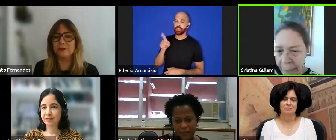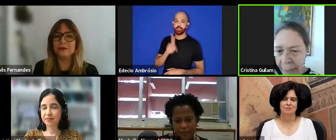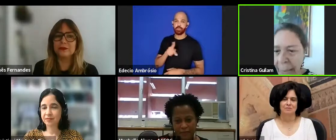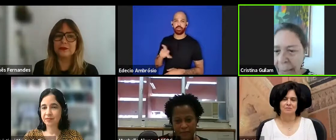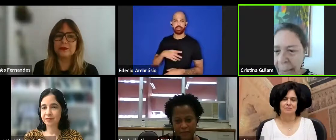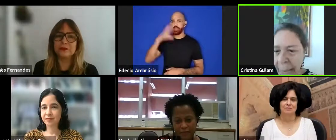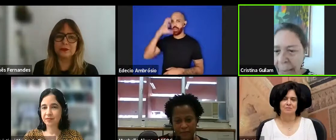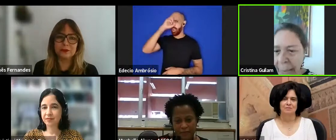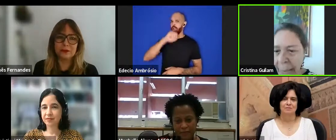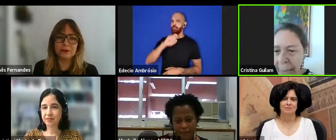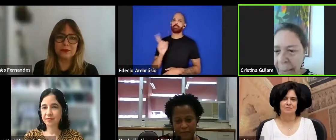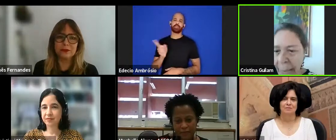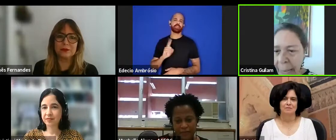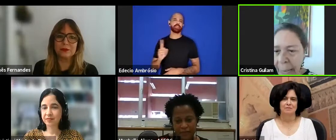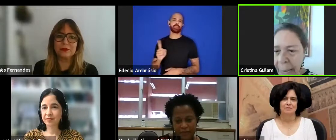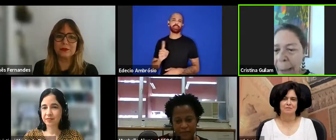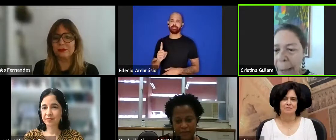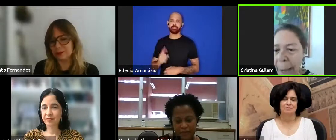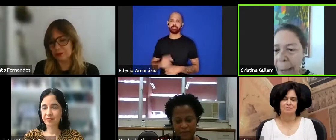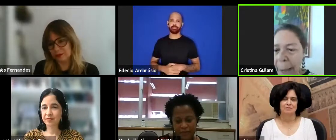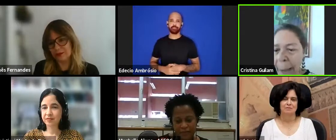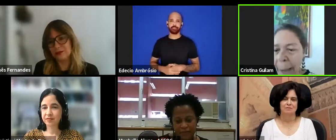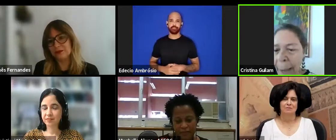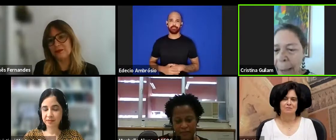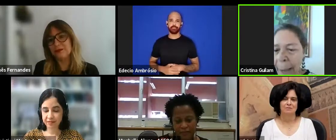aprender bem. A